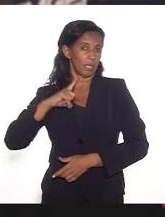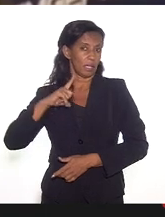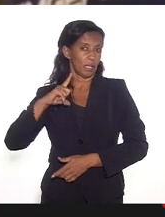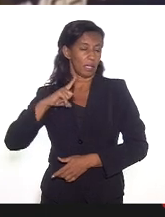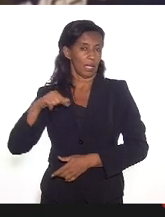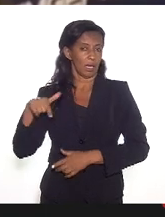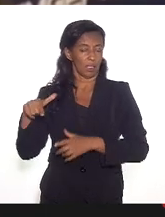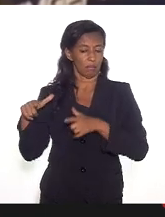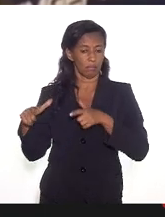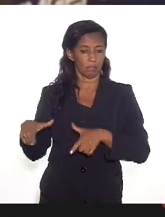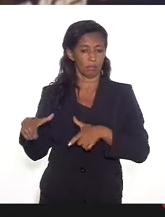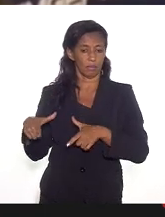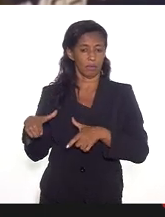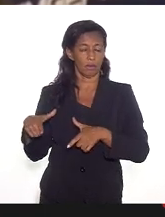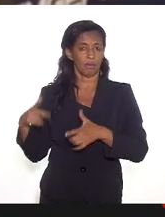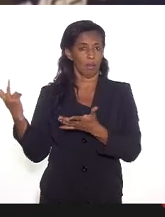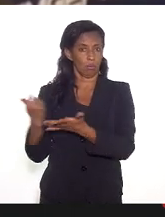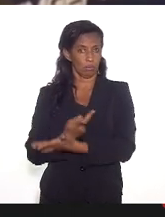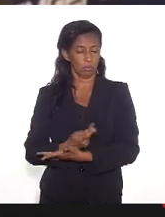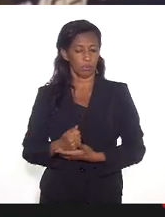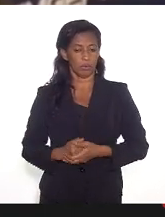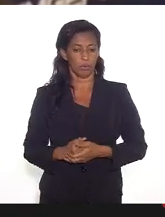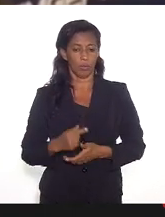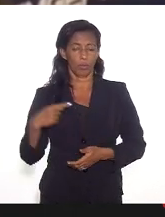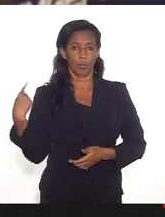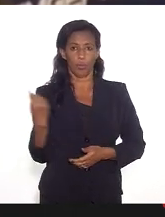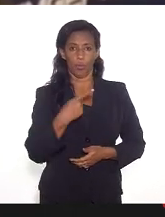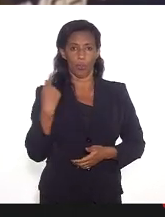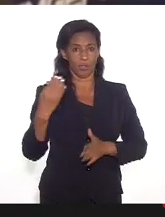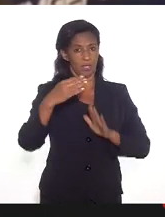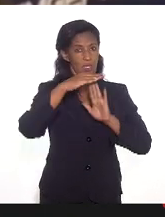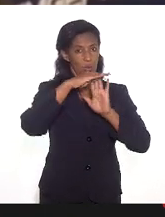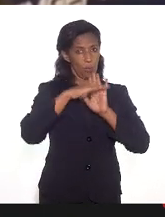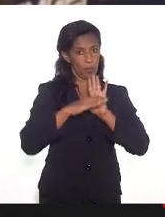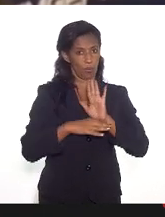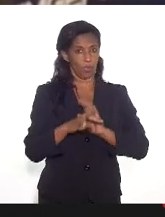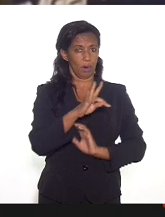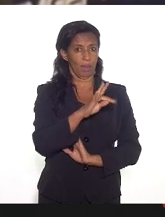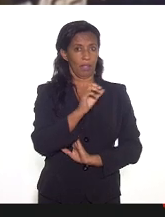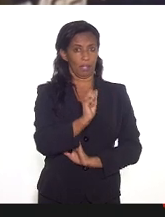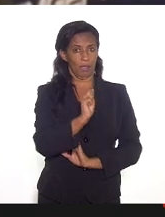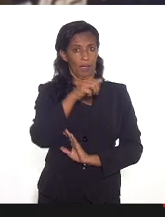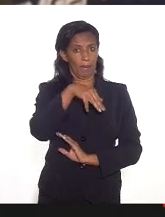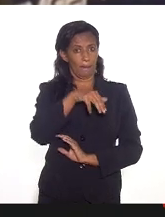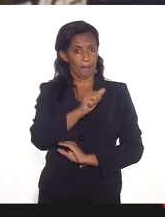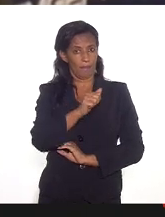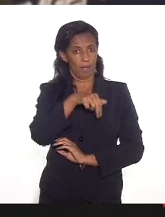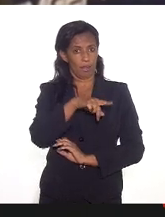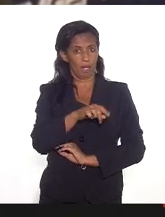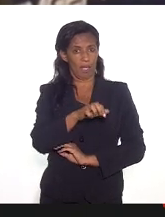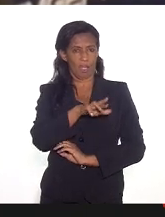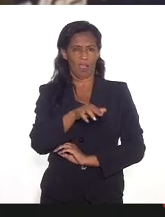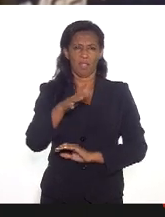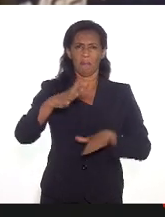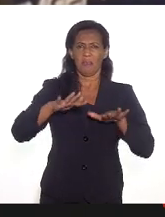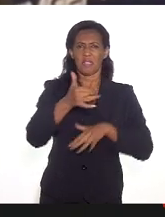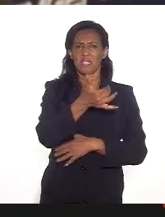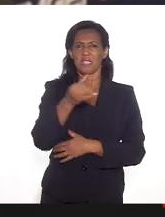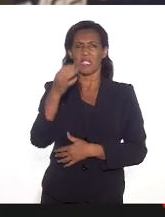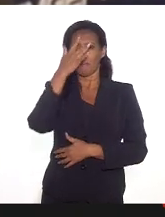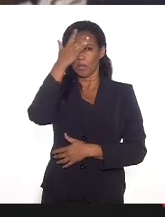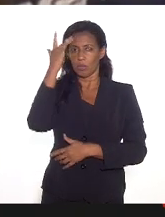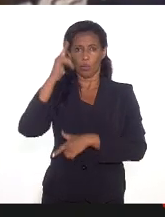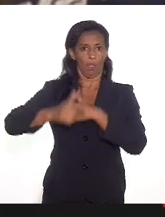de gerenciamento venha a ocorrer. Nós aqui no programa da Tamandaré, nós temos quase 100 pessoas trabalhando dedicadas